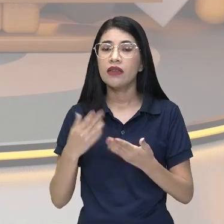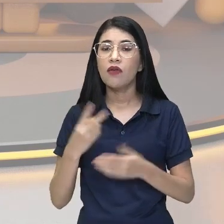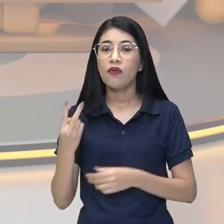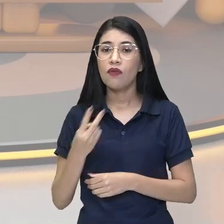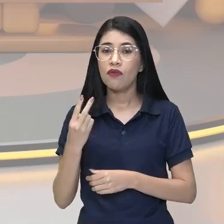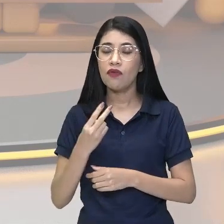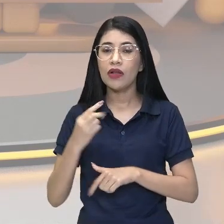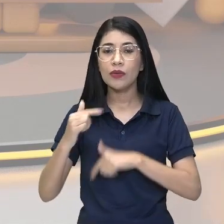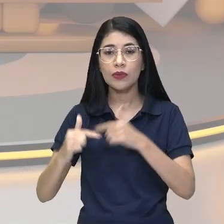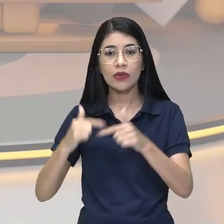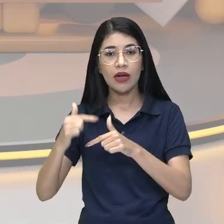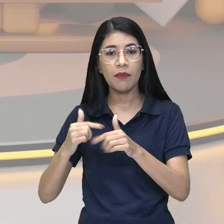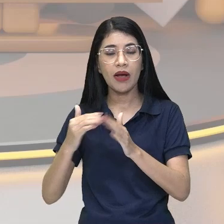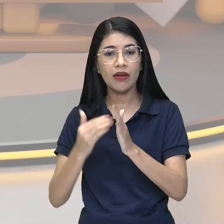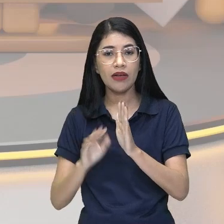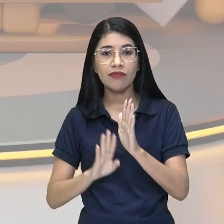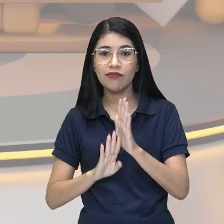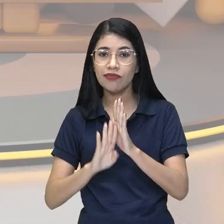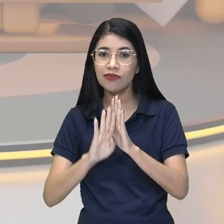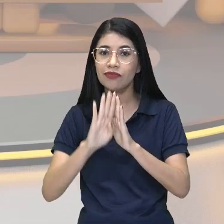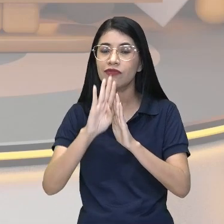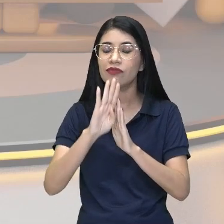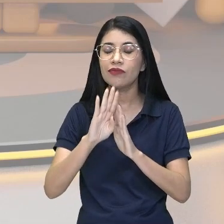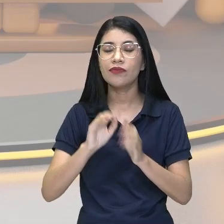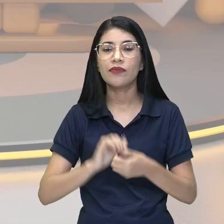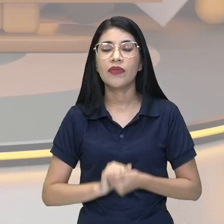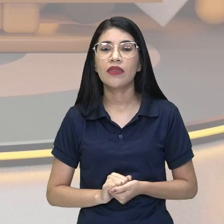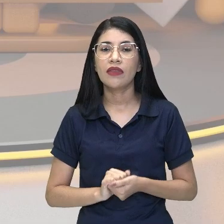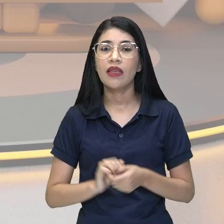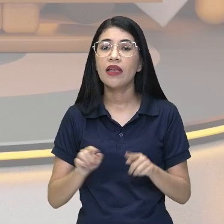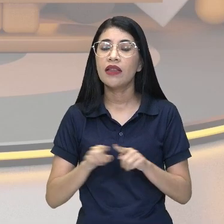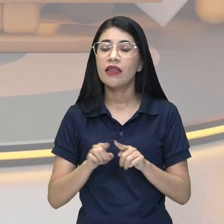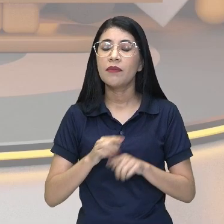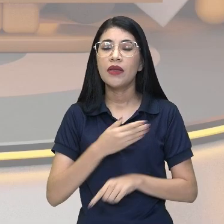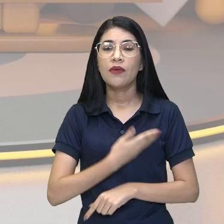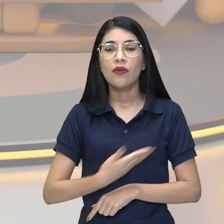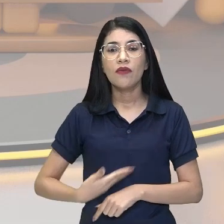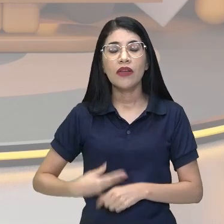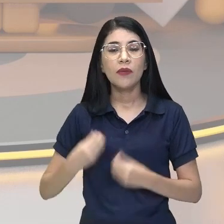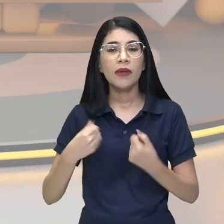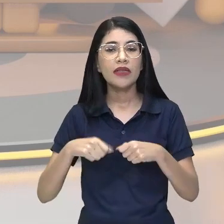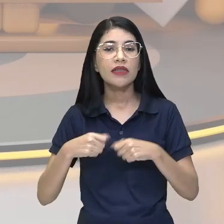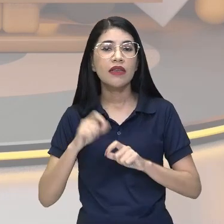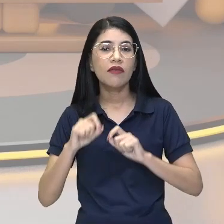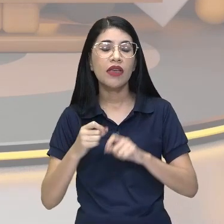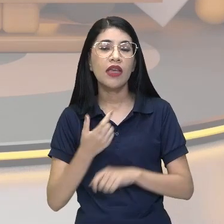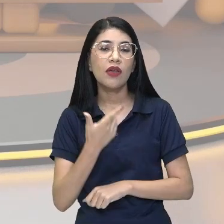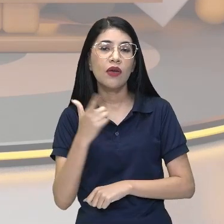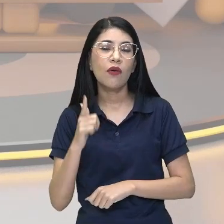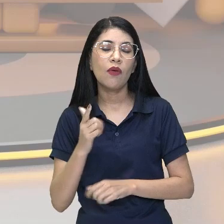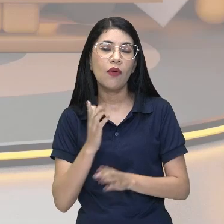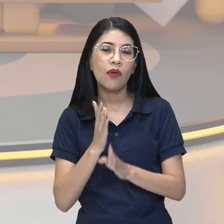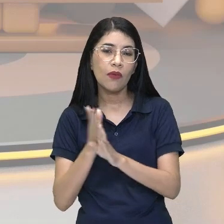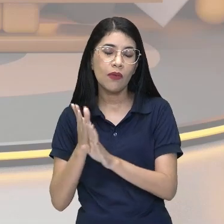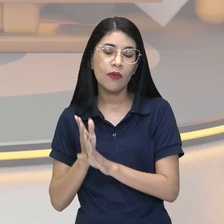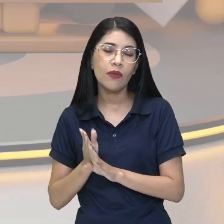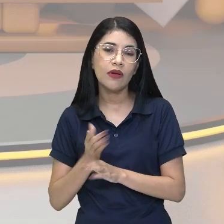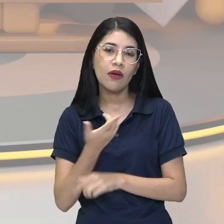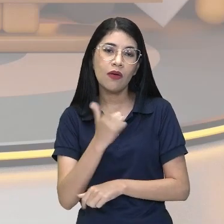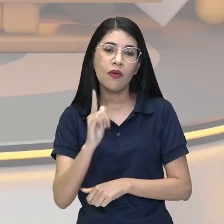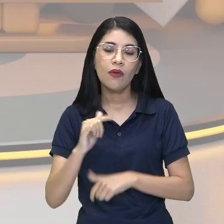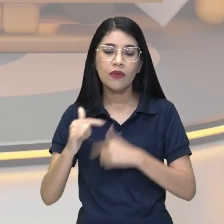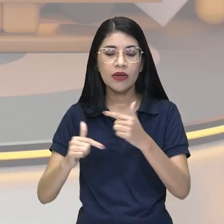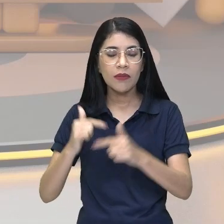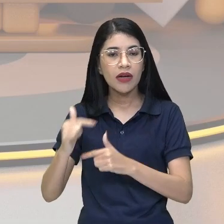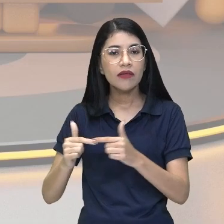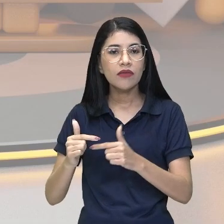o preço da mão de obra escrava, o que levou o governo a buscar outras alternativas. Então, a mão de obra escrava